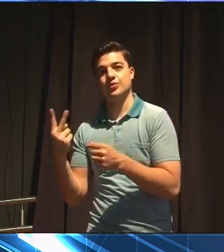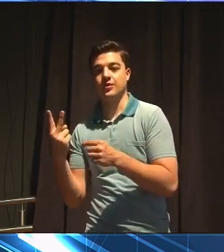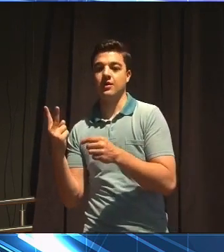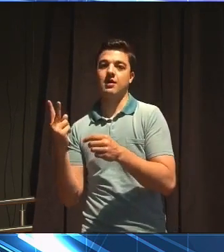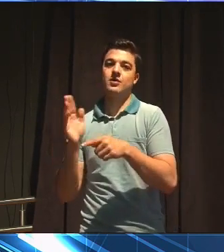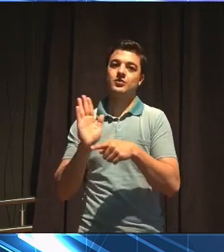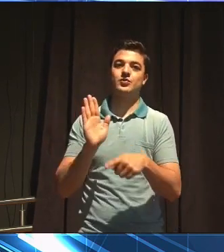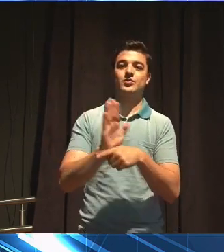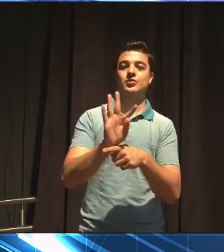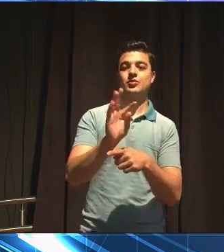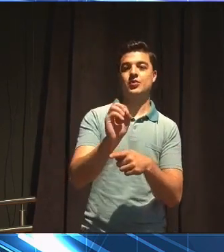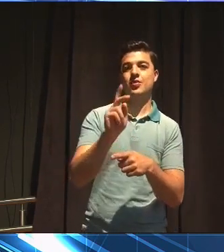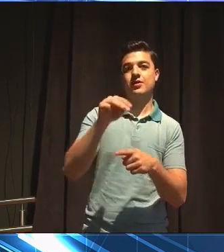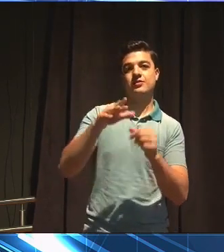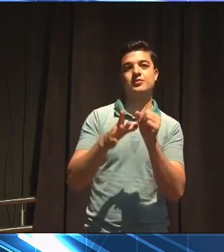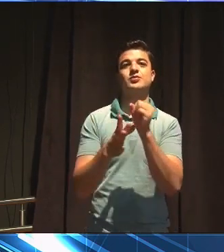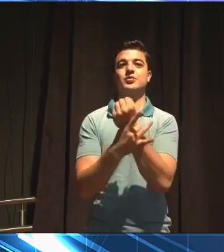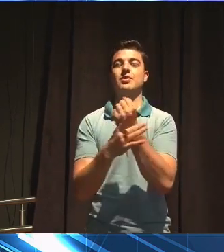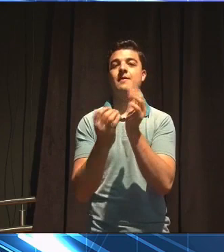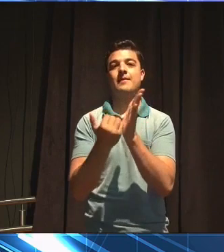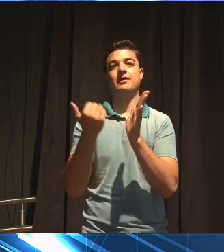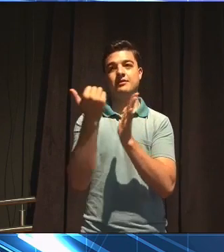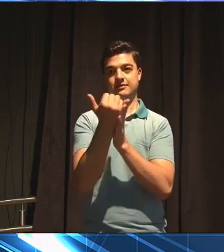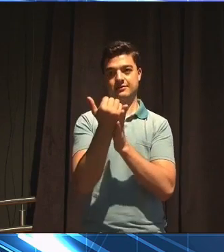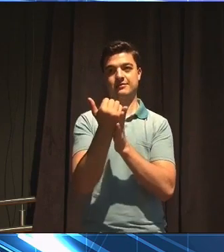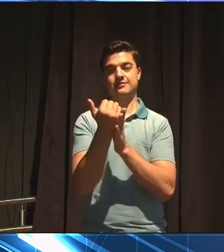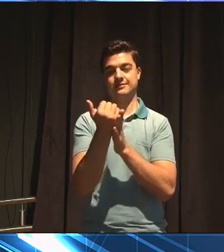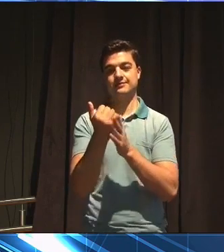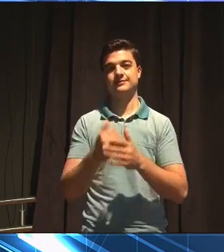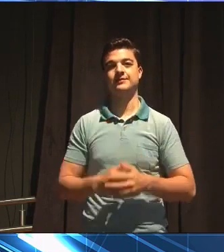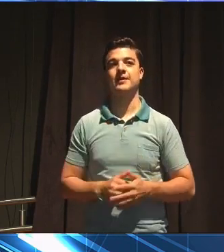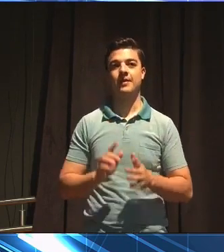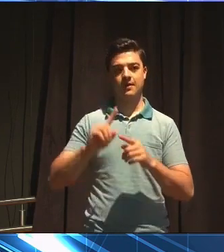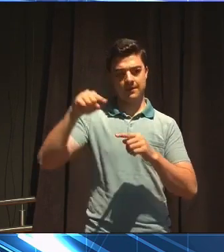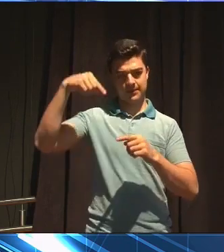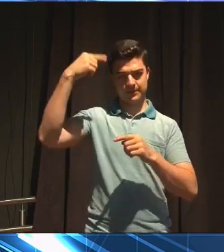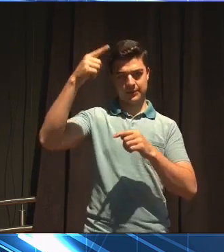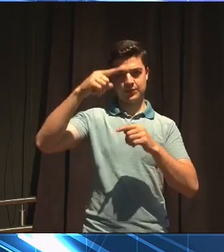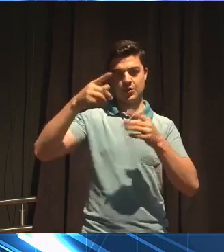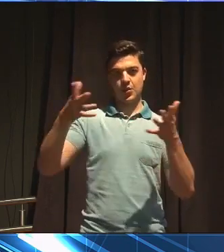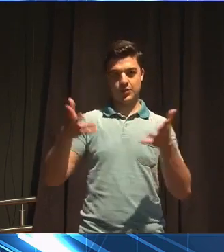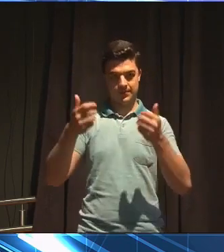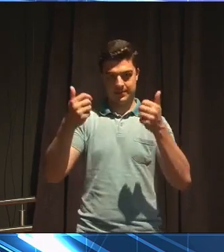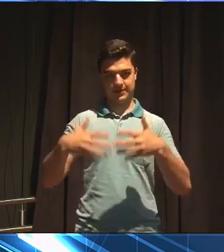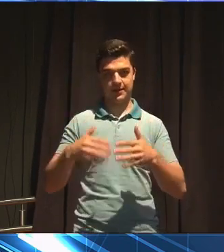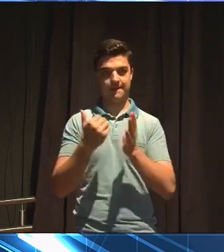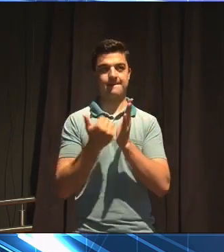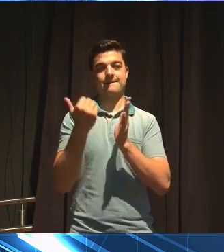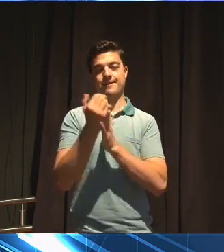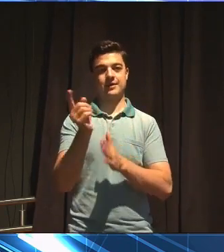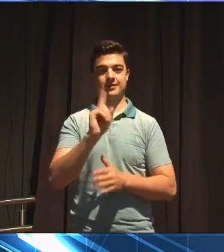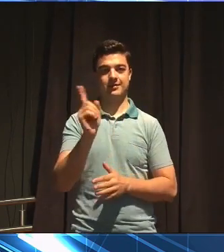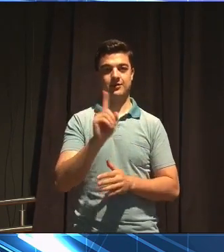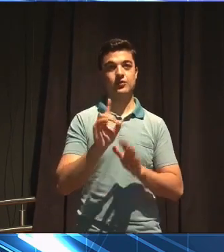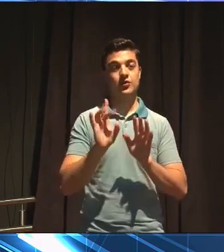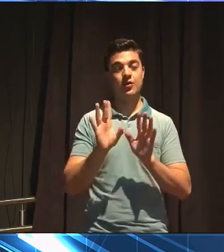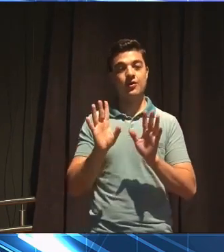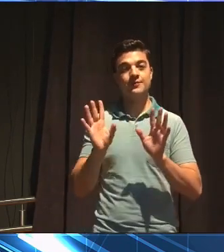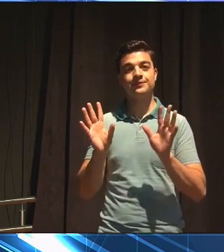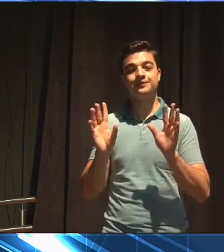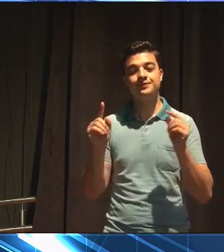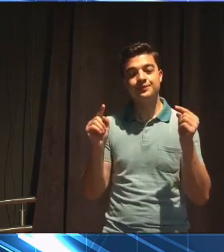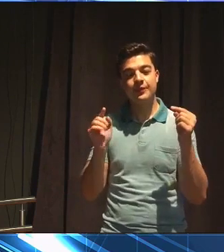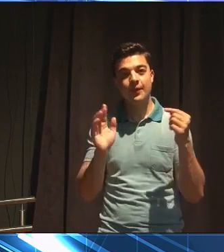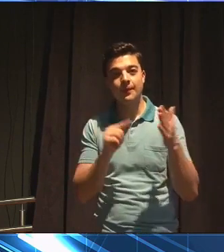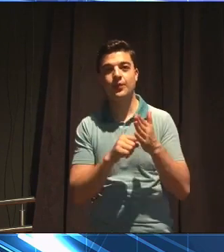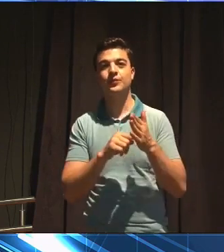você ter mais segurança. Mas esse é um papo que fica para outra hora. Agora, nesse momento, quando a gente usa o ALF2, quando eu